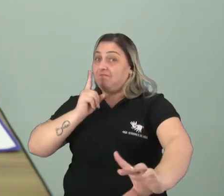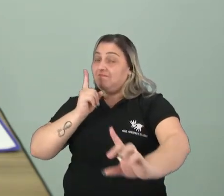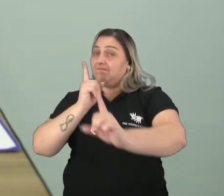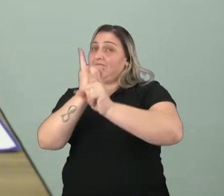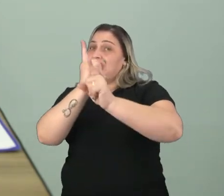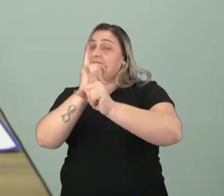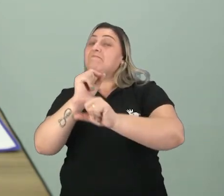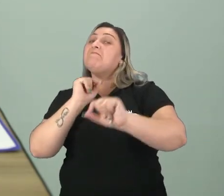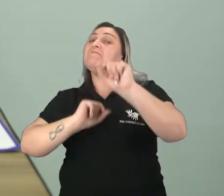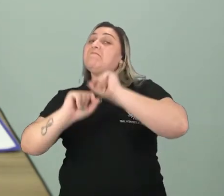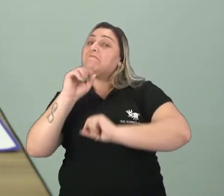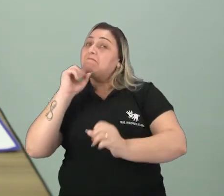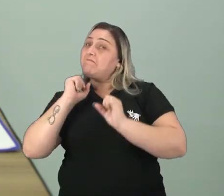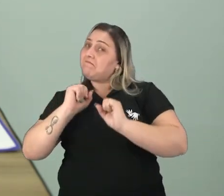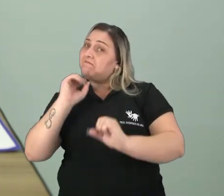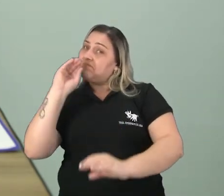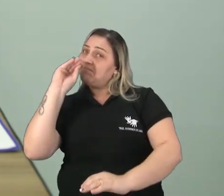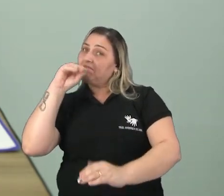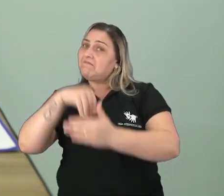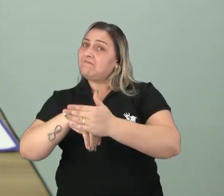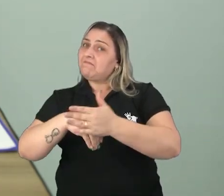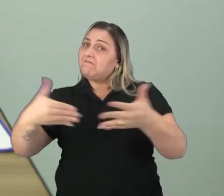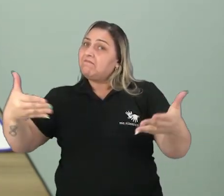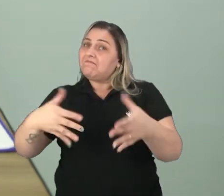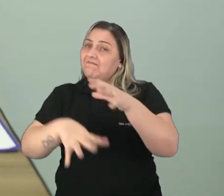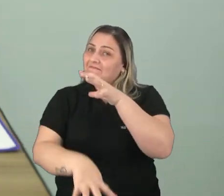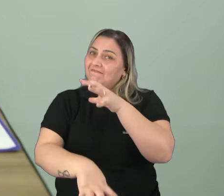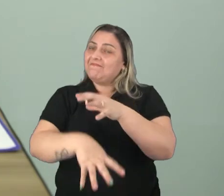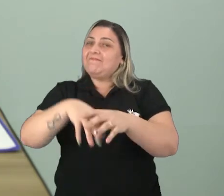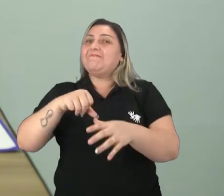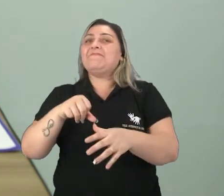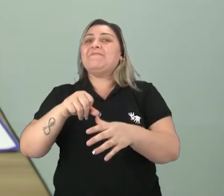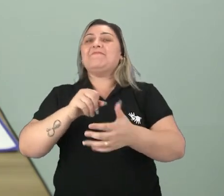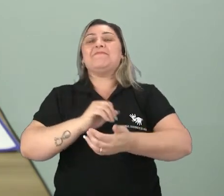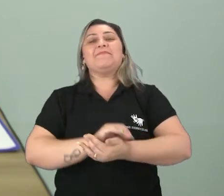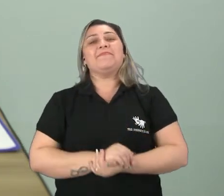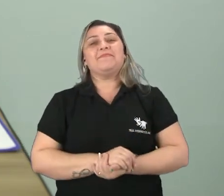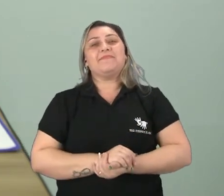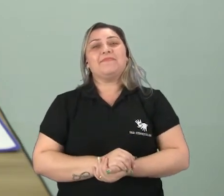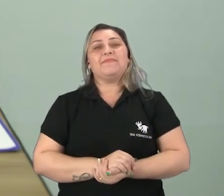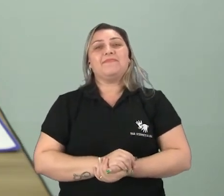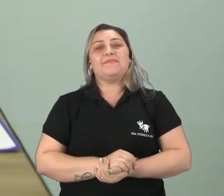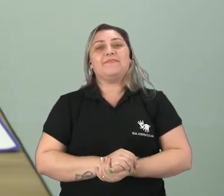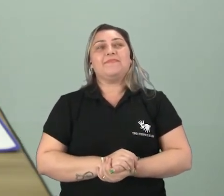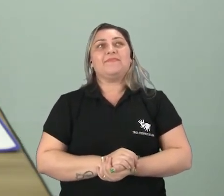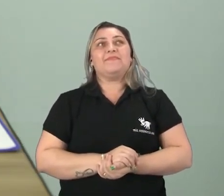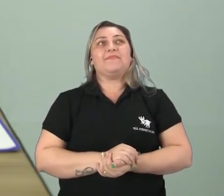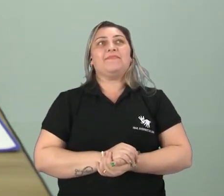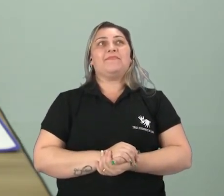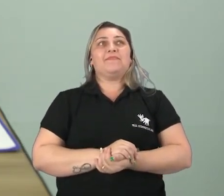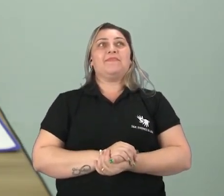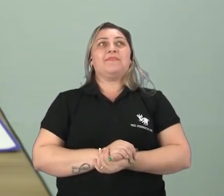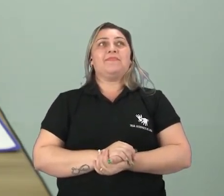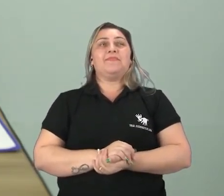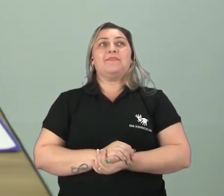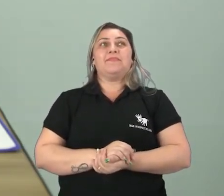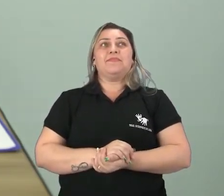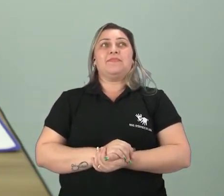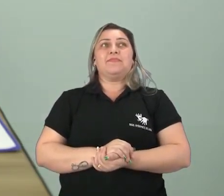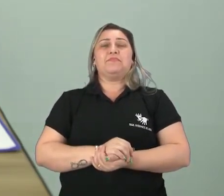não para descobrir o que pode ter lá dentro agora eu vou pegar com a minha mão